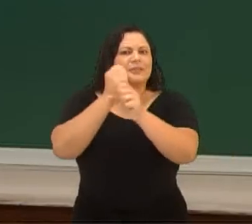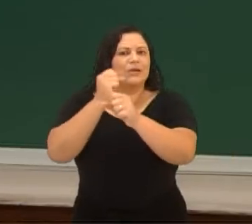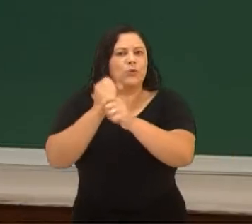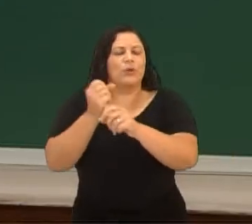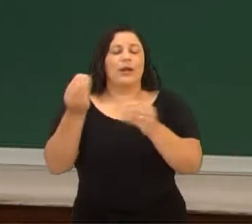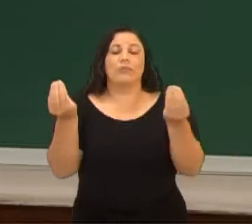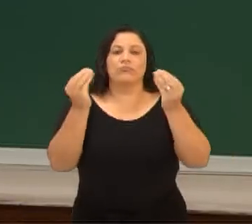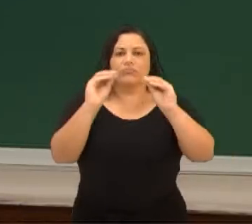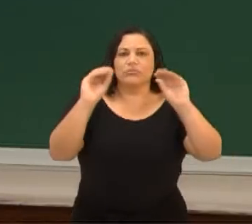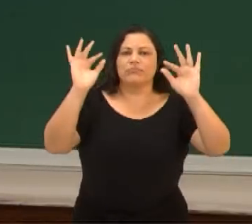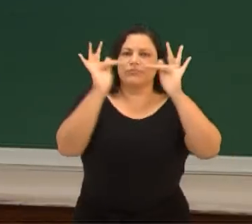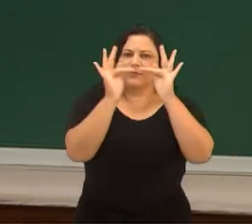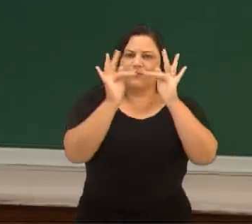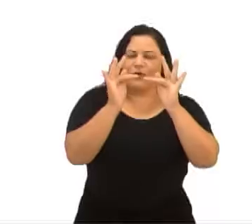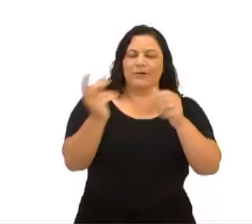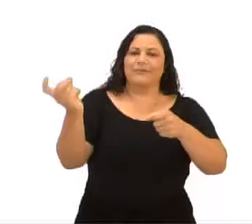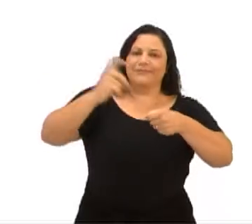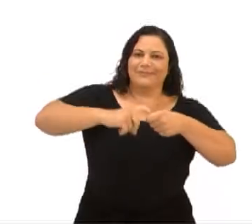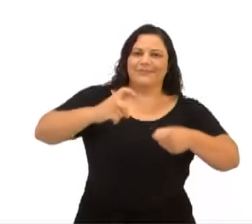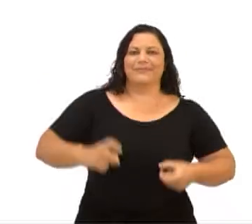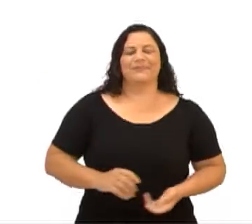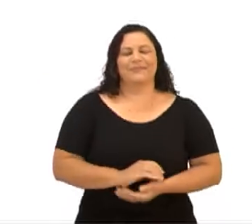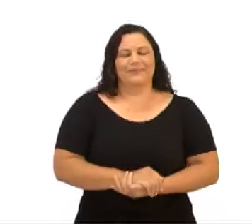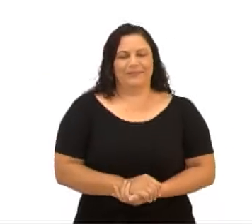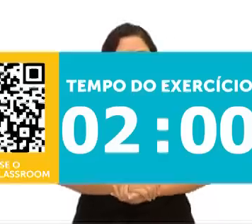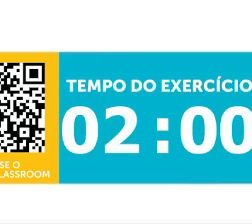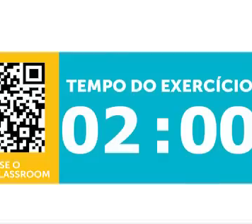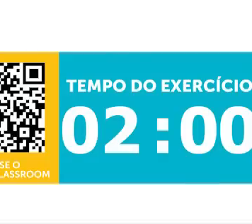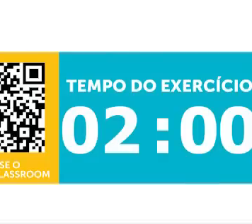fórmula, calcula. Daqui a pouco a gente volta.